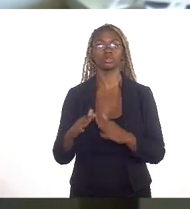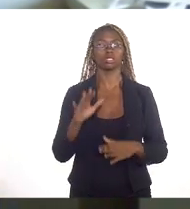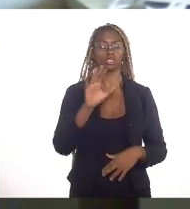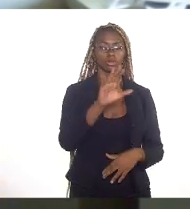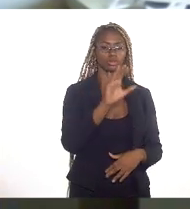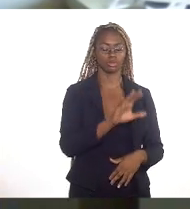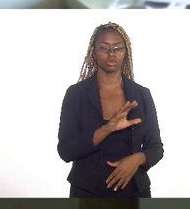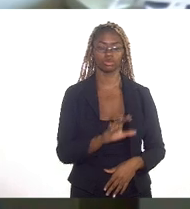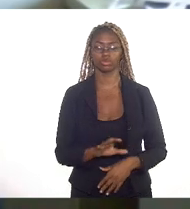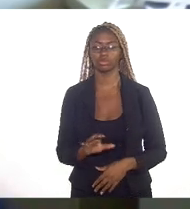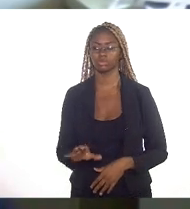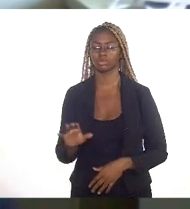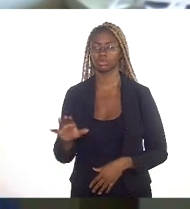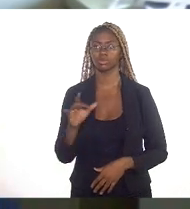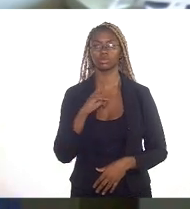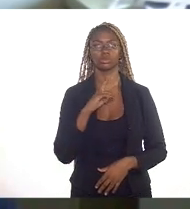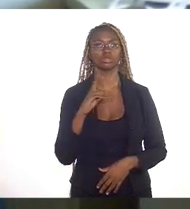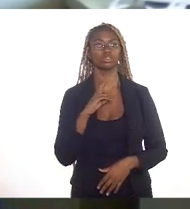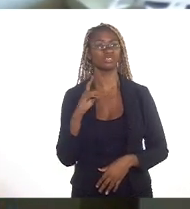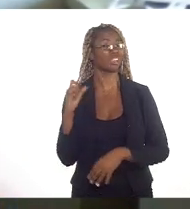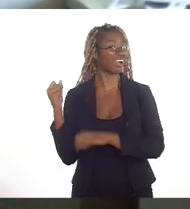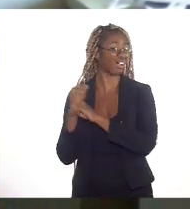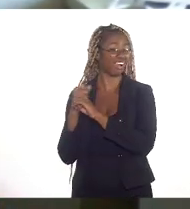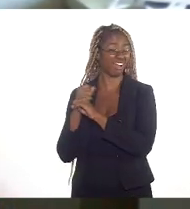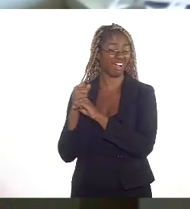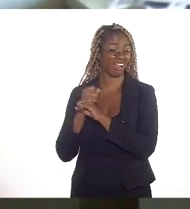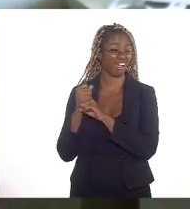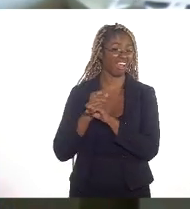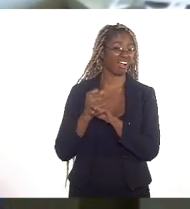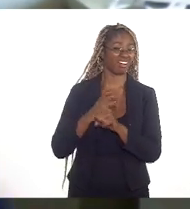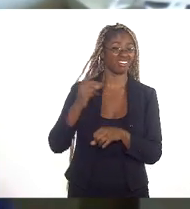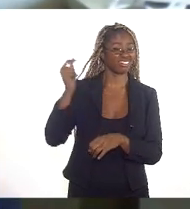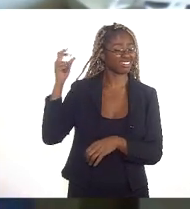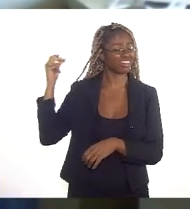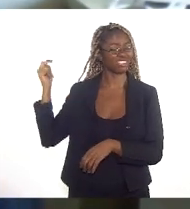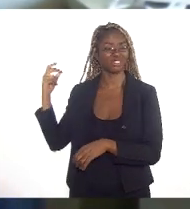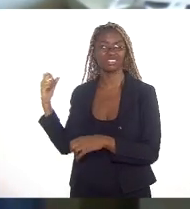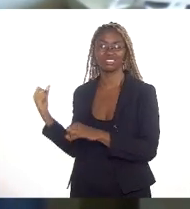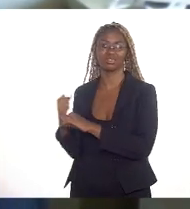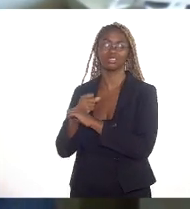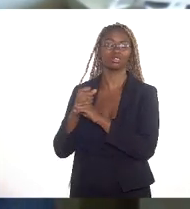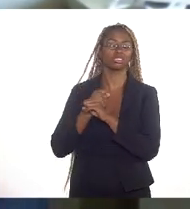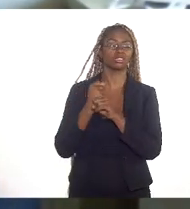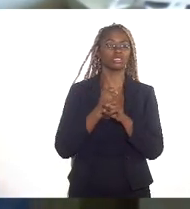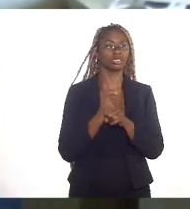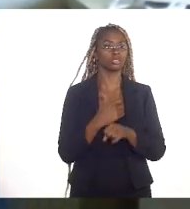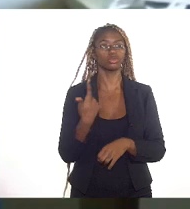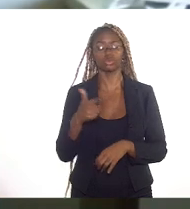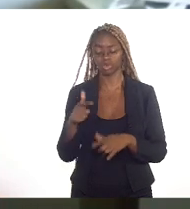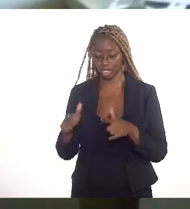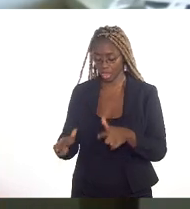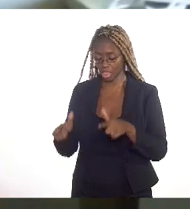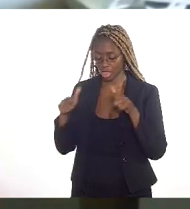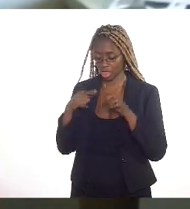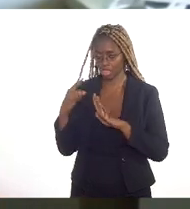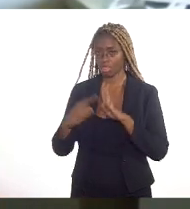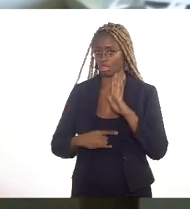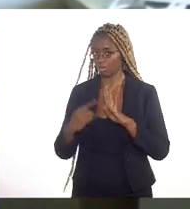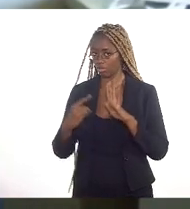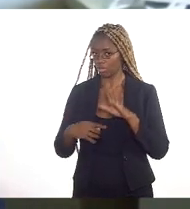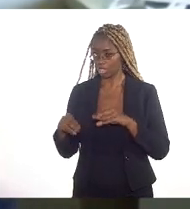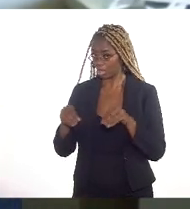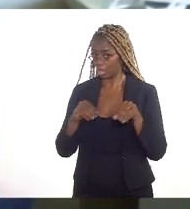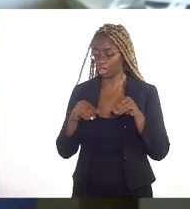regiões há muitos e muitos anos não têm o título da terra, mas têm somente a posse material